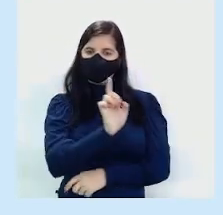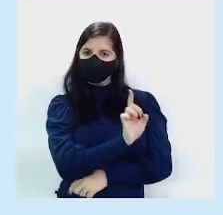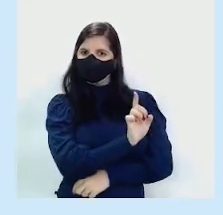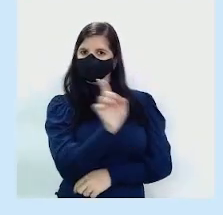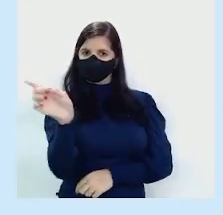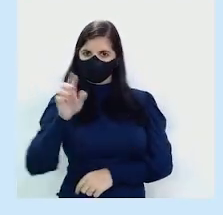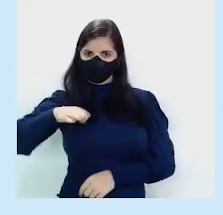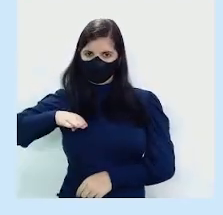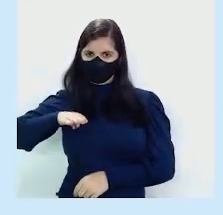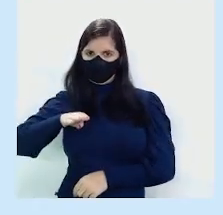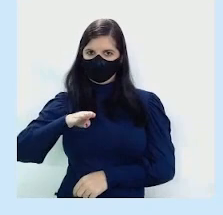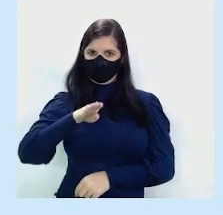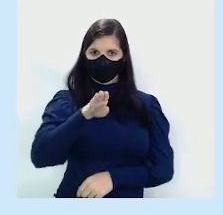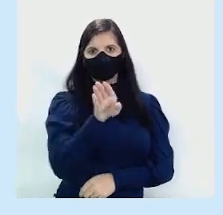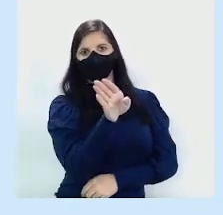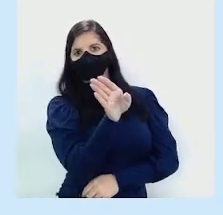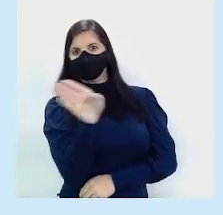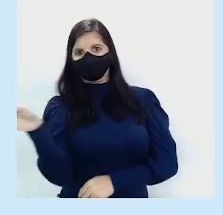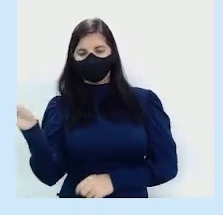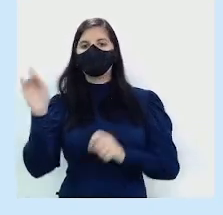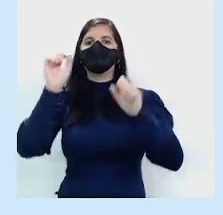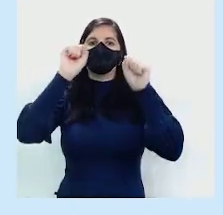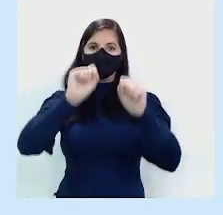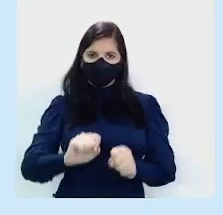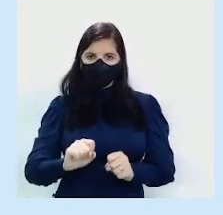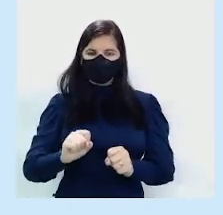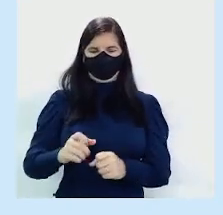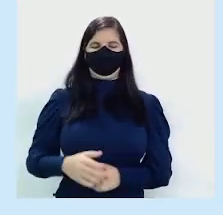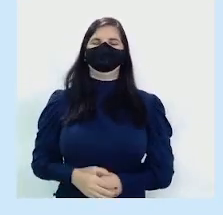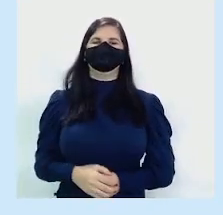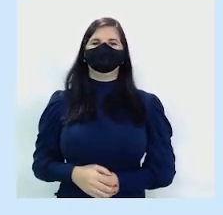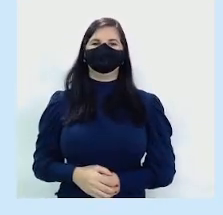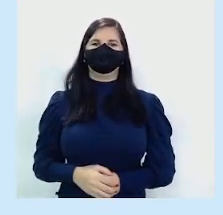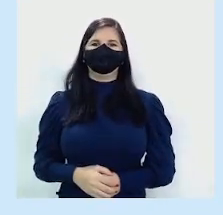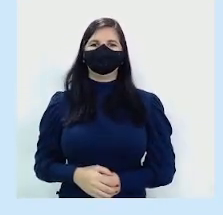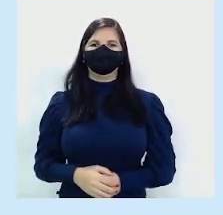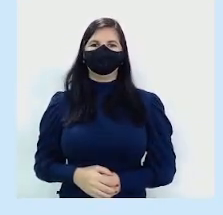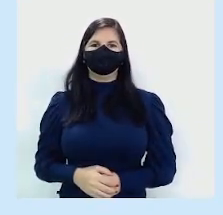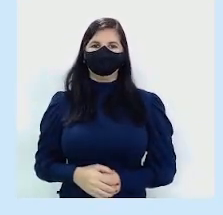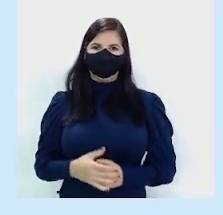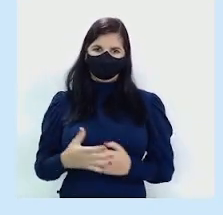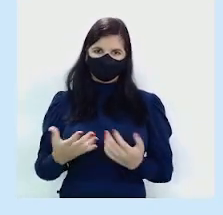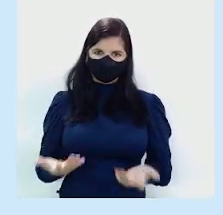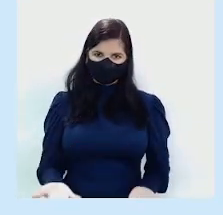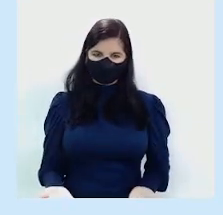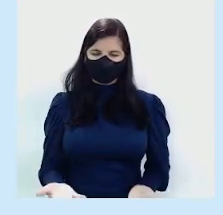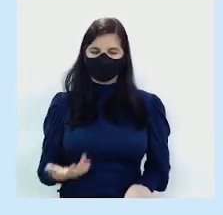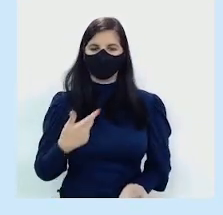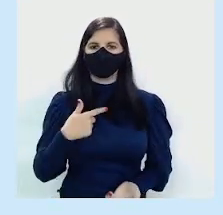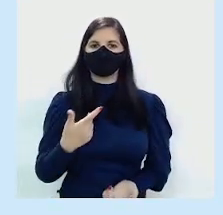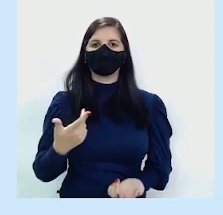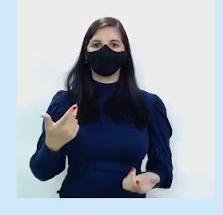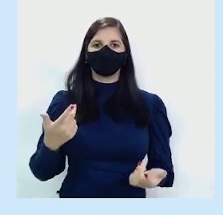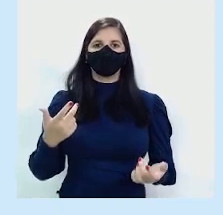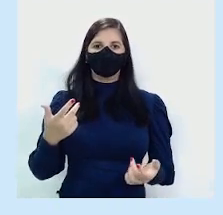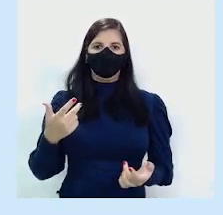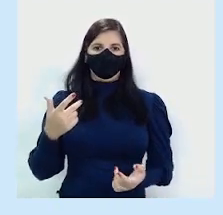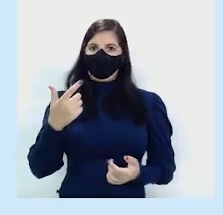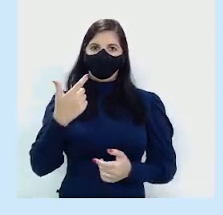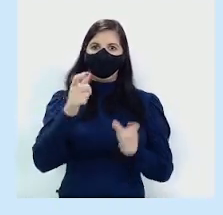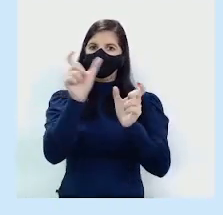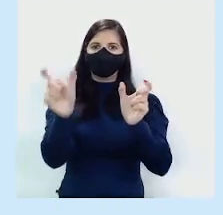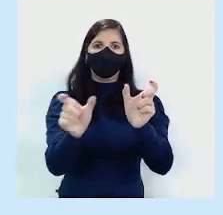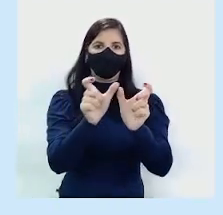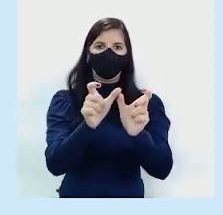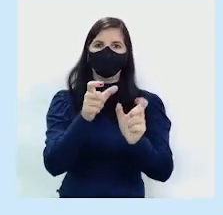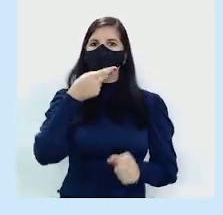está indicando que o veículo tem que seguir esse percurso, entende? E ali não tem nenhuma palavra